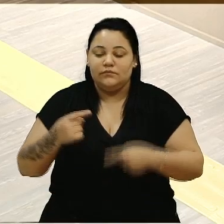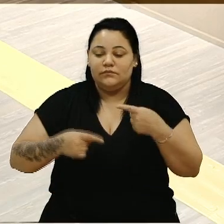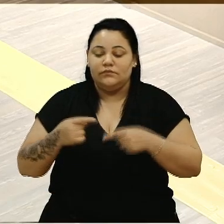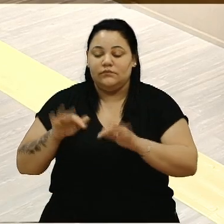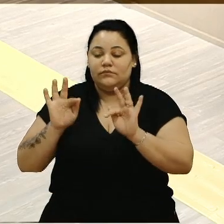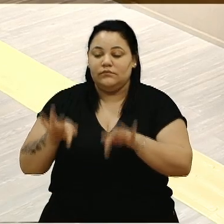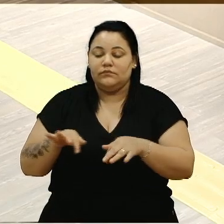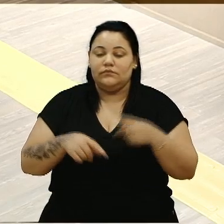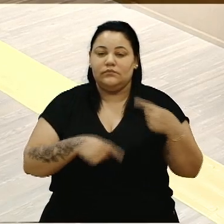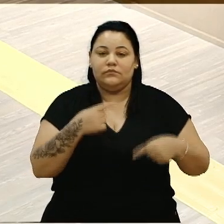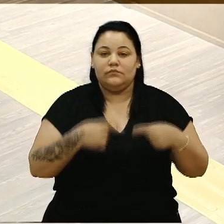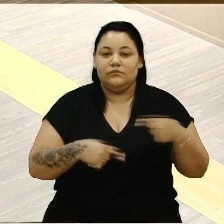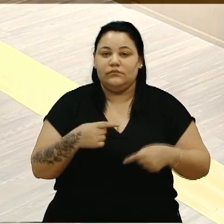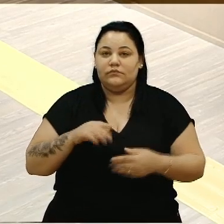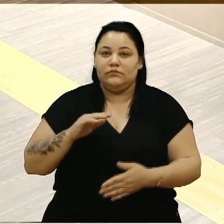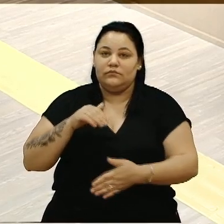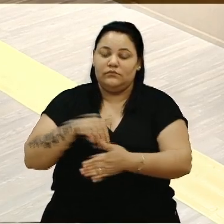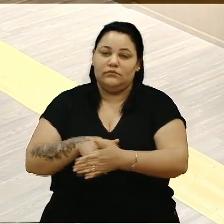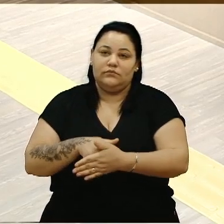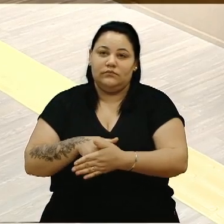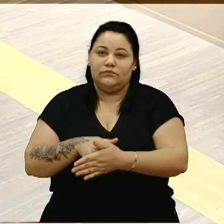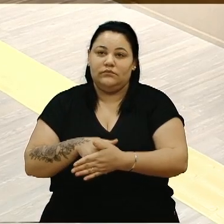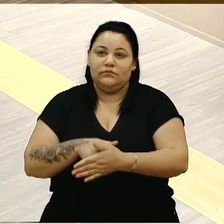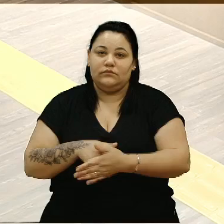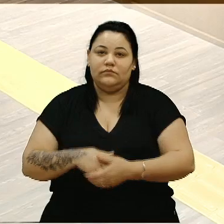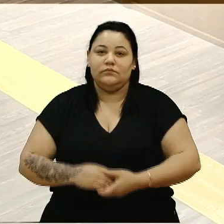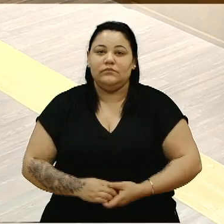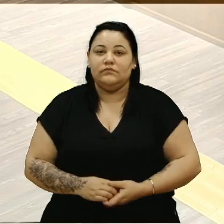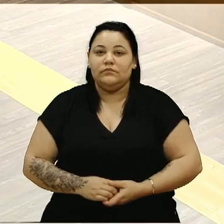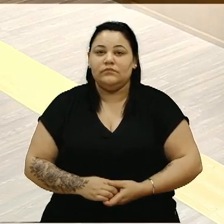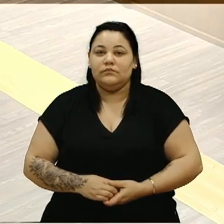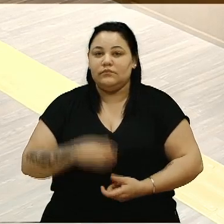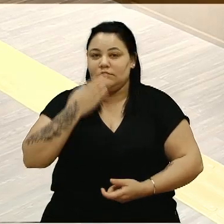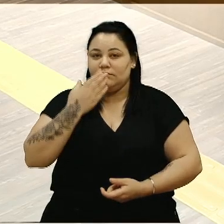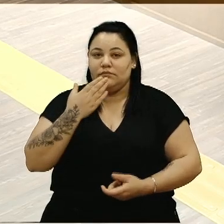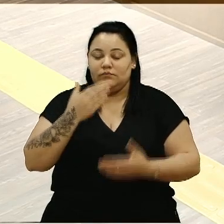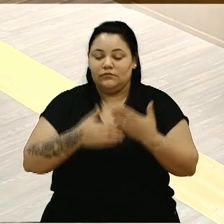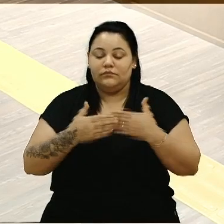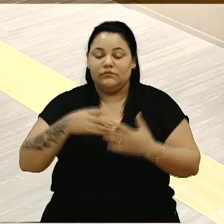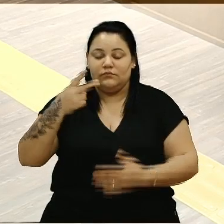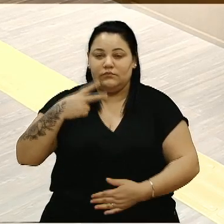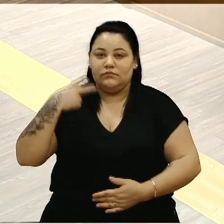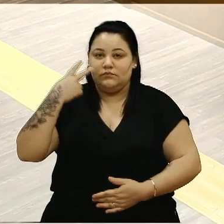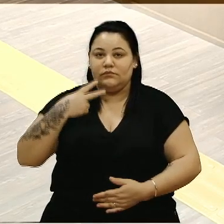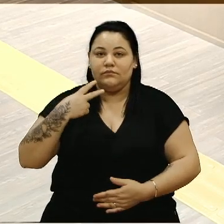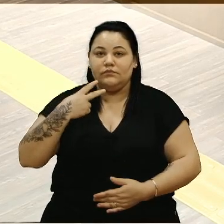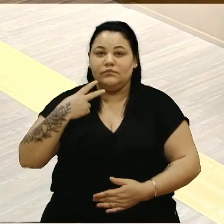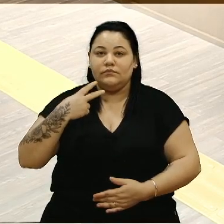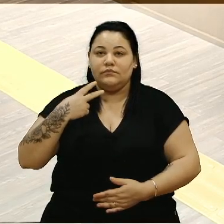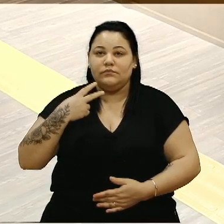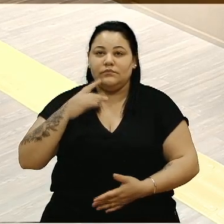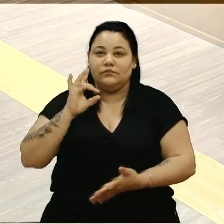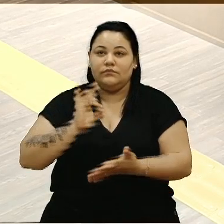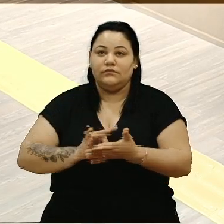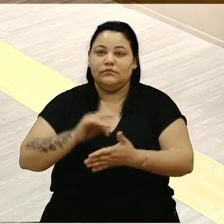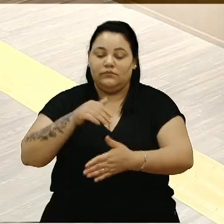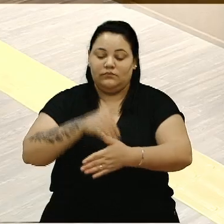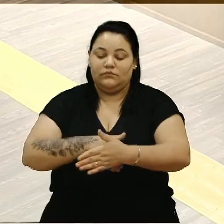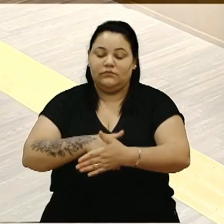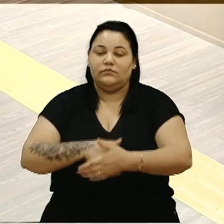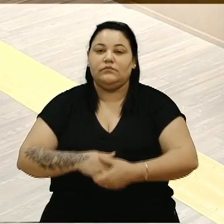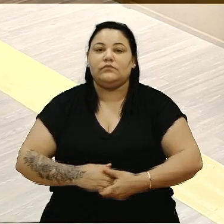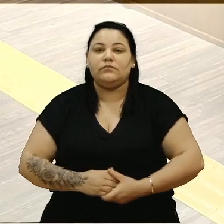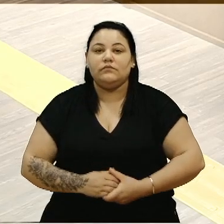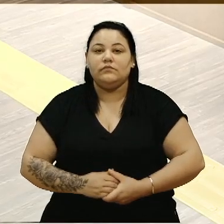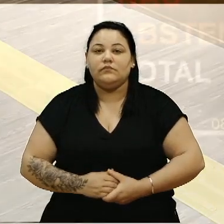Encerrada a discussão, em votação. Solicito, então, as vereadoras e vereadores que registrem os seus